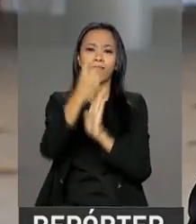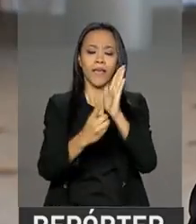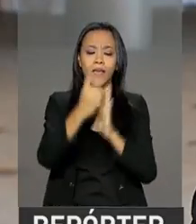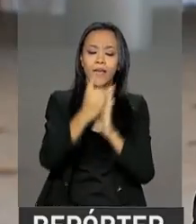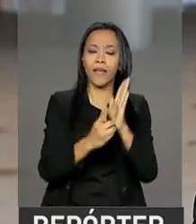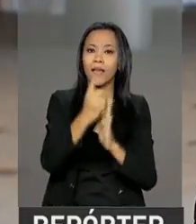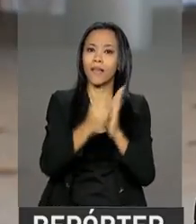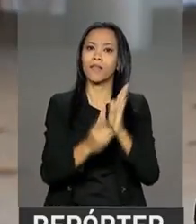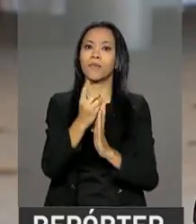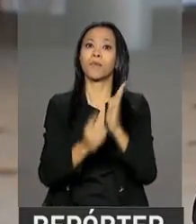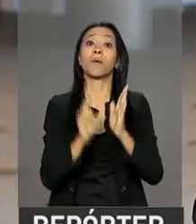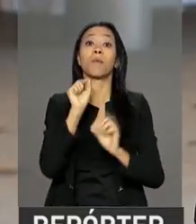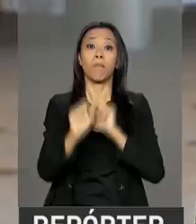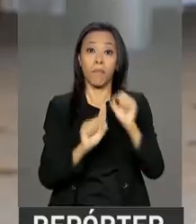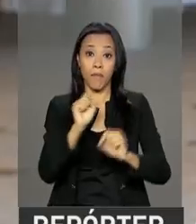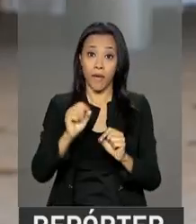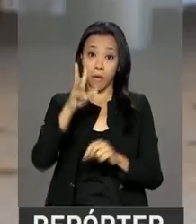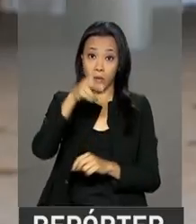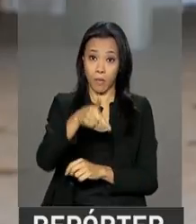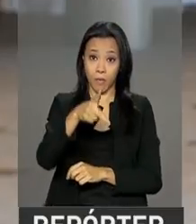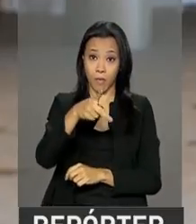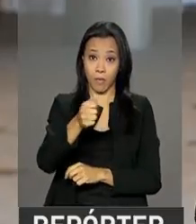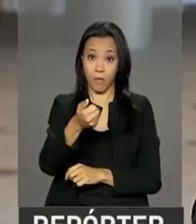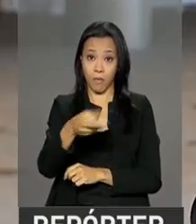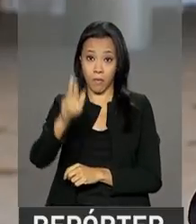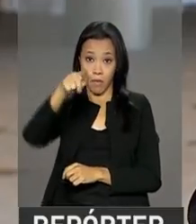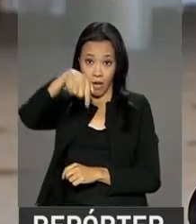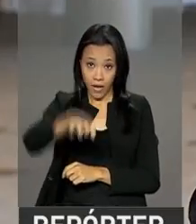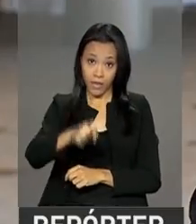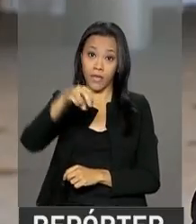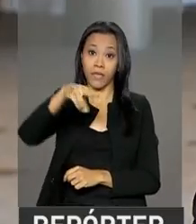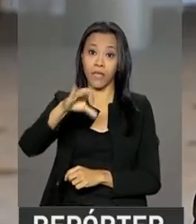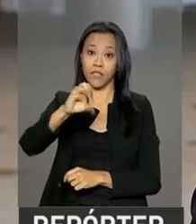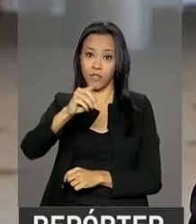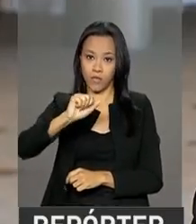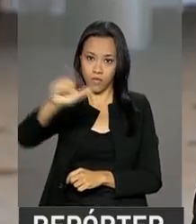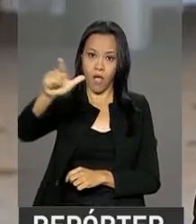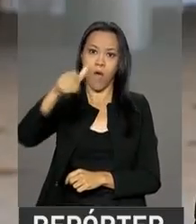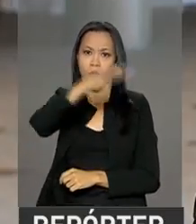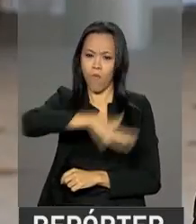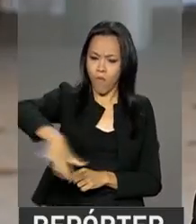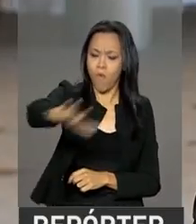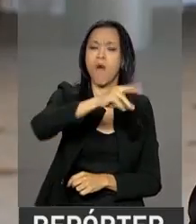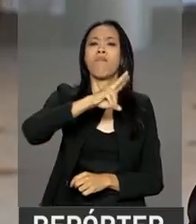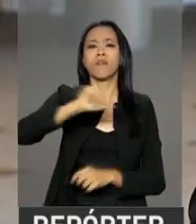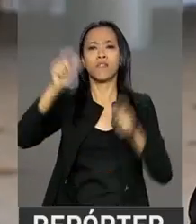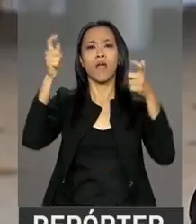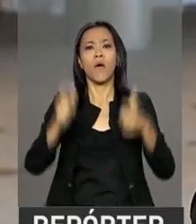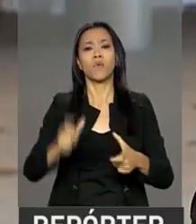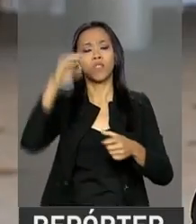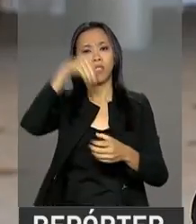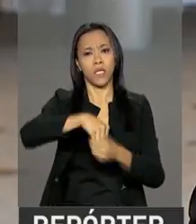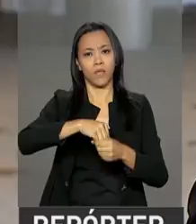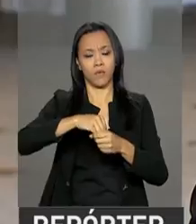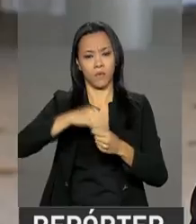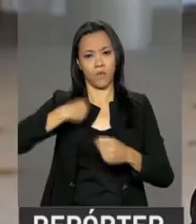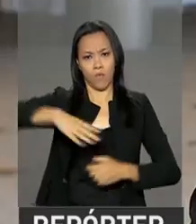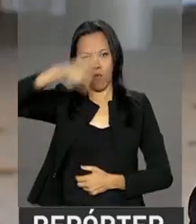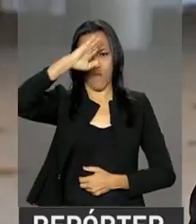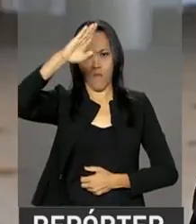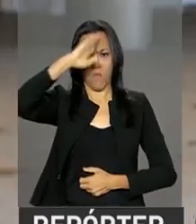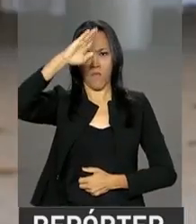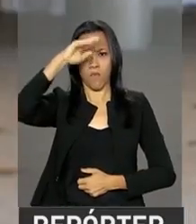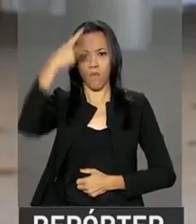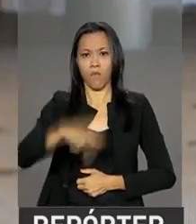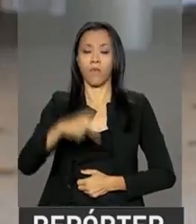Guararapes tudo isso acontece agora pela manhã como eu falei a partir das 9:30 da manhã no Quartel General do Exército que fica aqui em